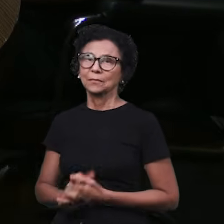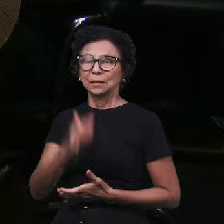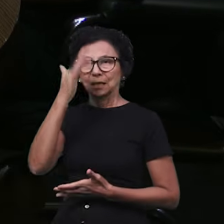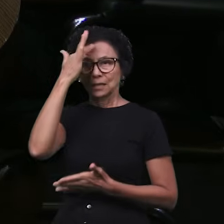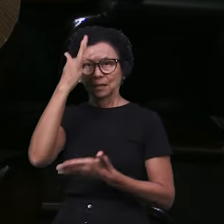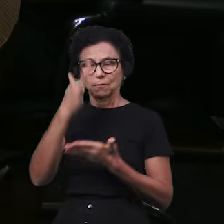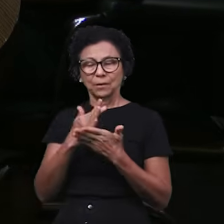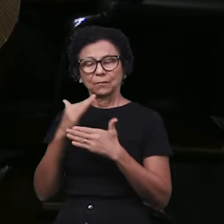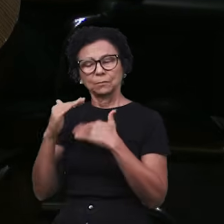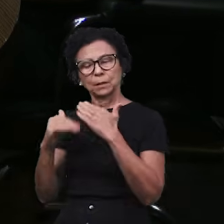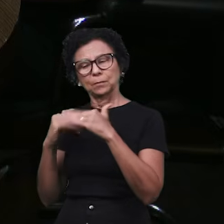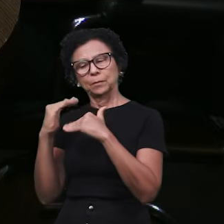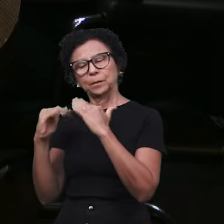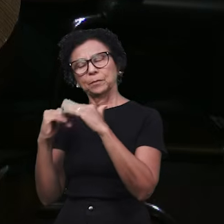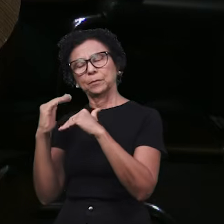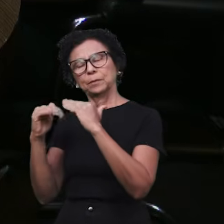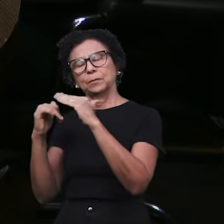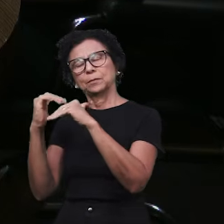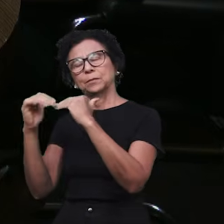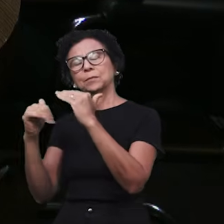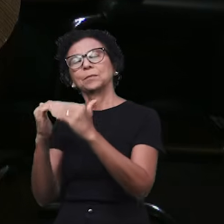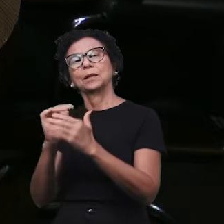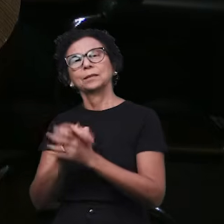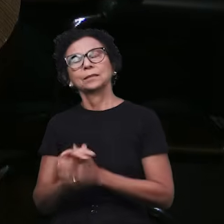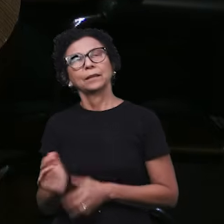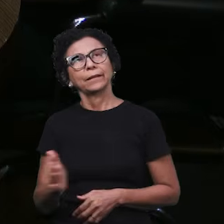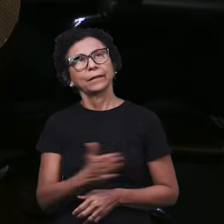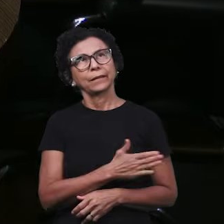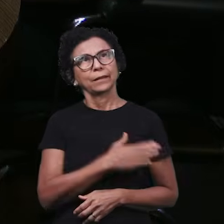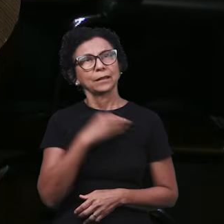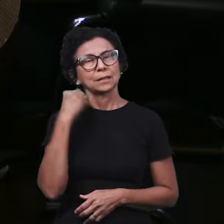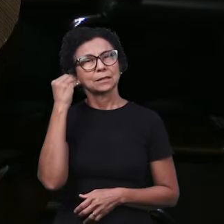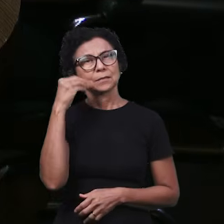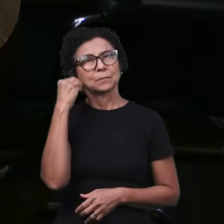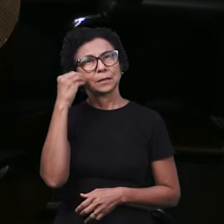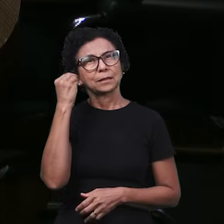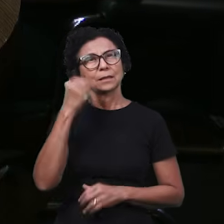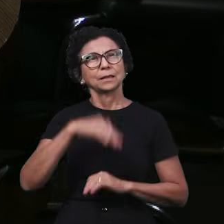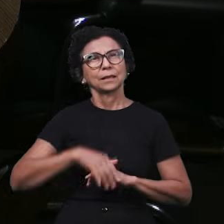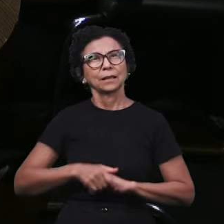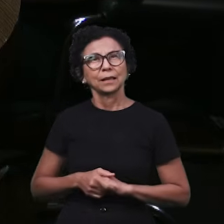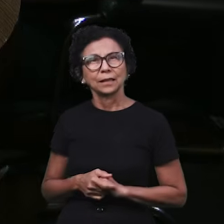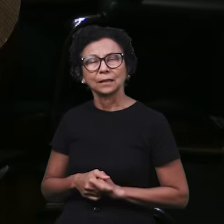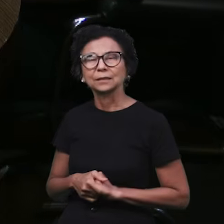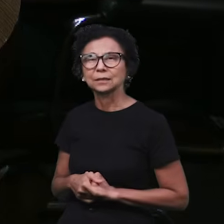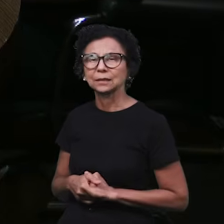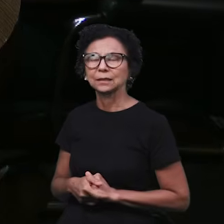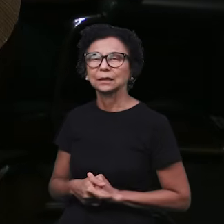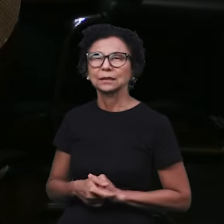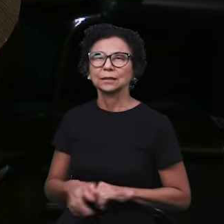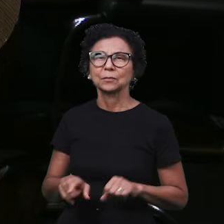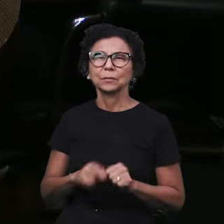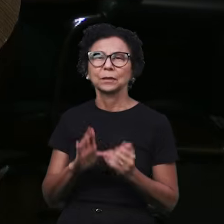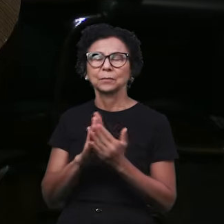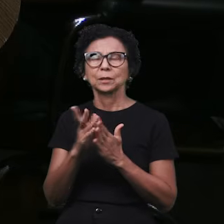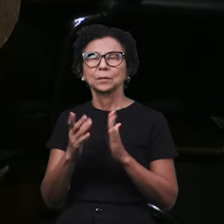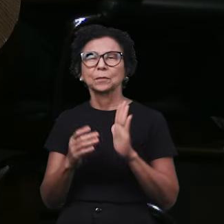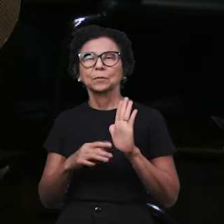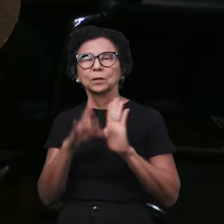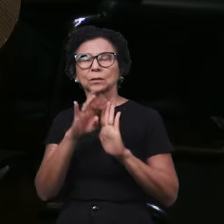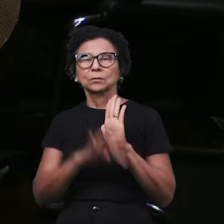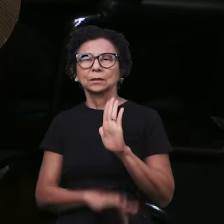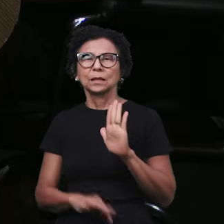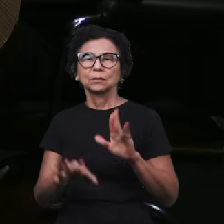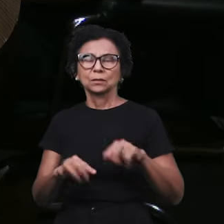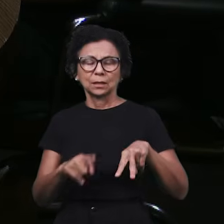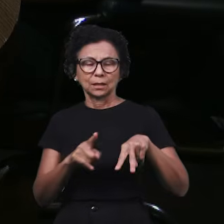né? É igual aquela experiência lá da palavra, né? De água nos artelhos, água nos joelhos, né? Sim. E aí chega um tempo que a gente está todo imerso. Como é que é